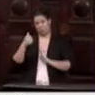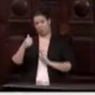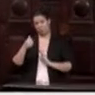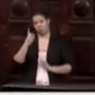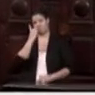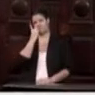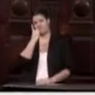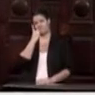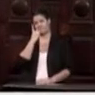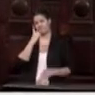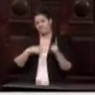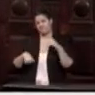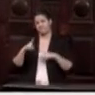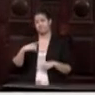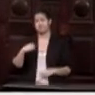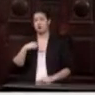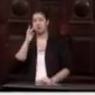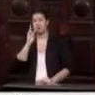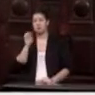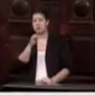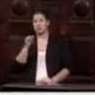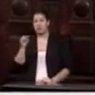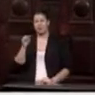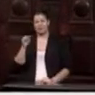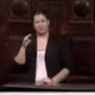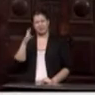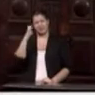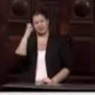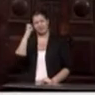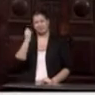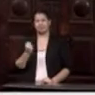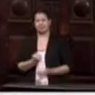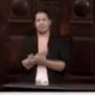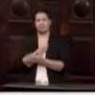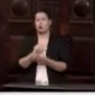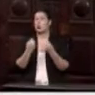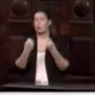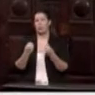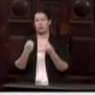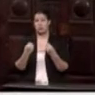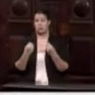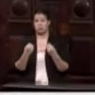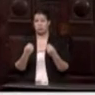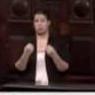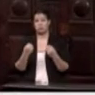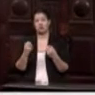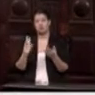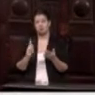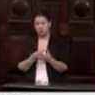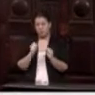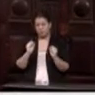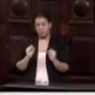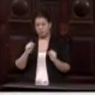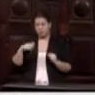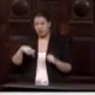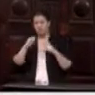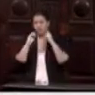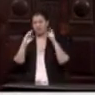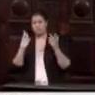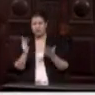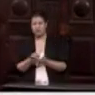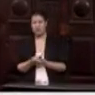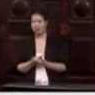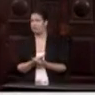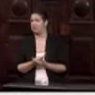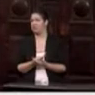E essa semana eu vi coisas que eu não julgava que fossem possíveis de acontecerem numa casa legislativa